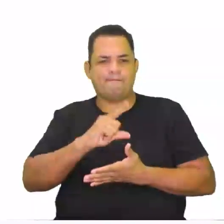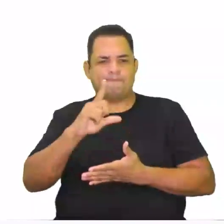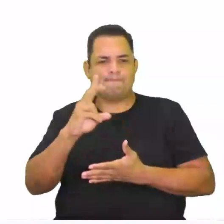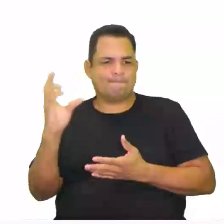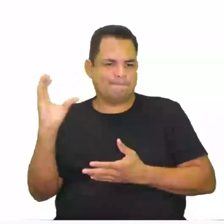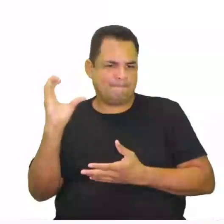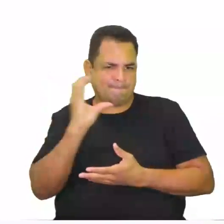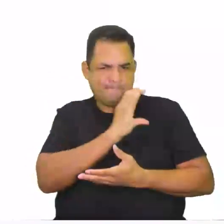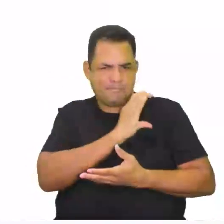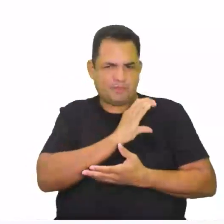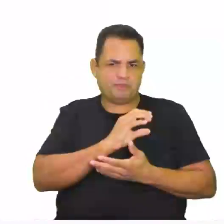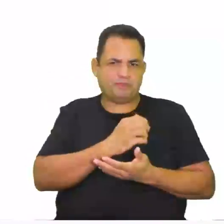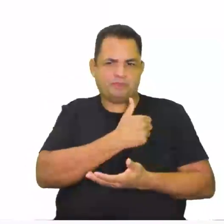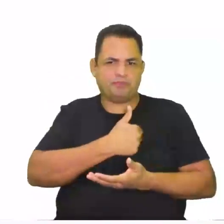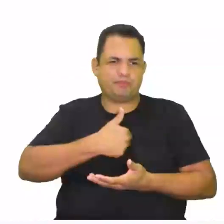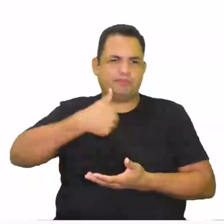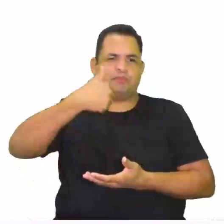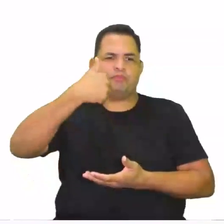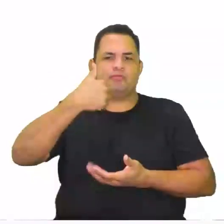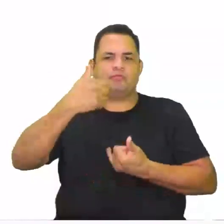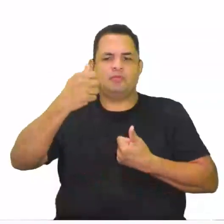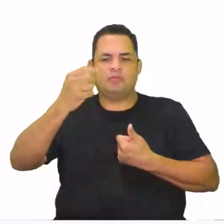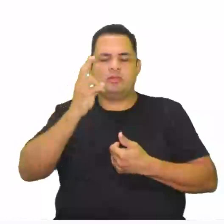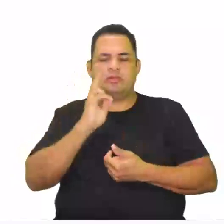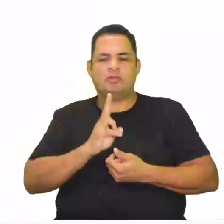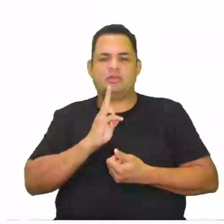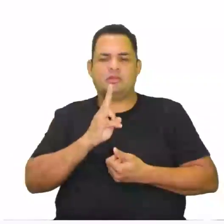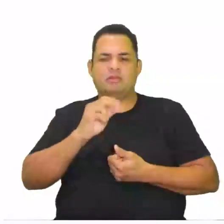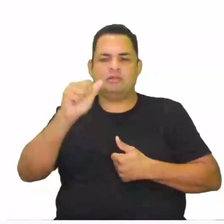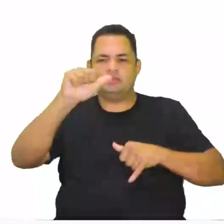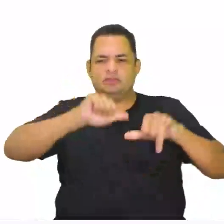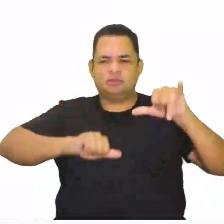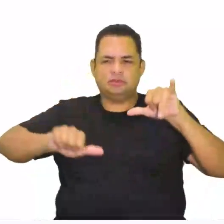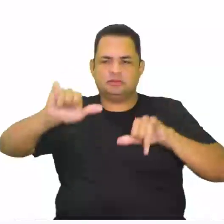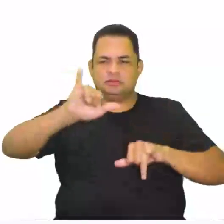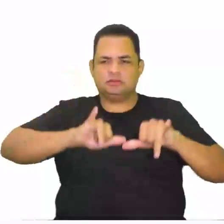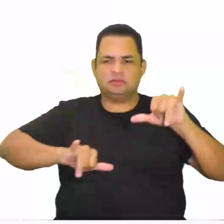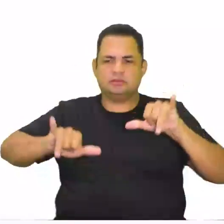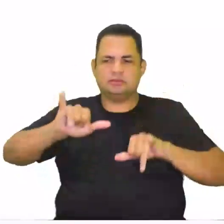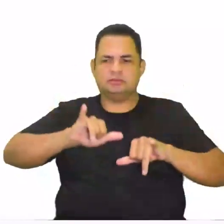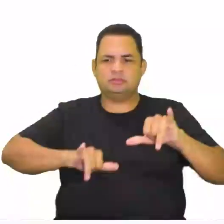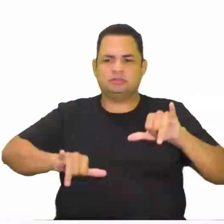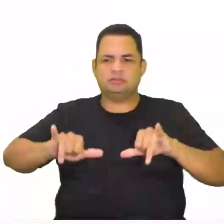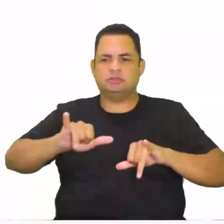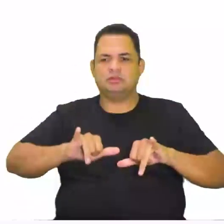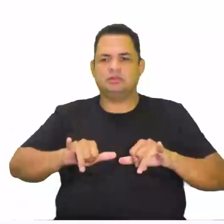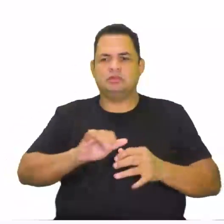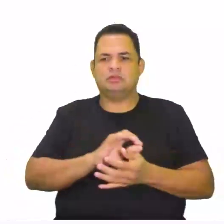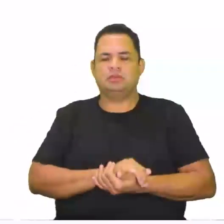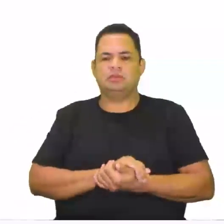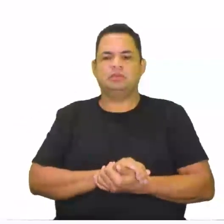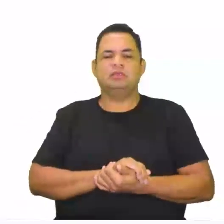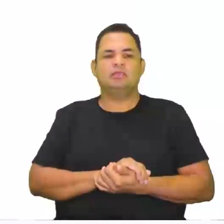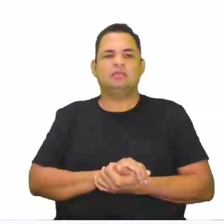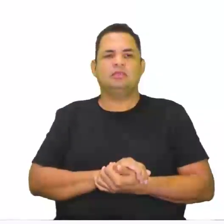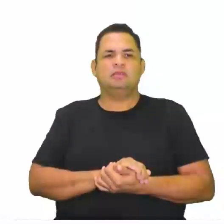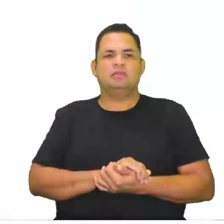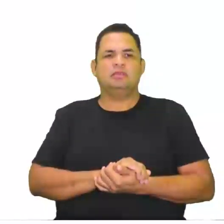a velocidade e o rendimento dos processos químicos, que é aquilo que eu falei lá na eficiência.